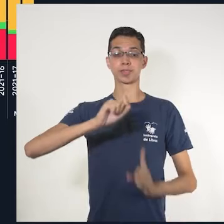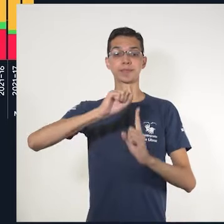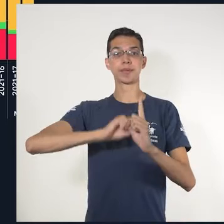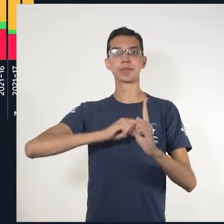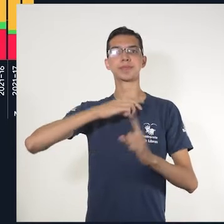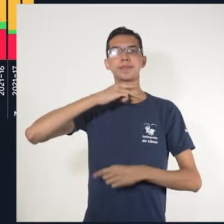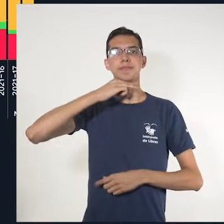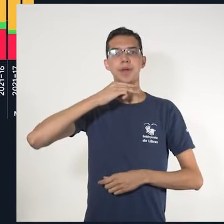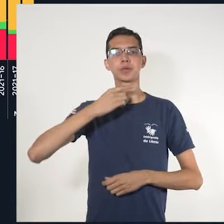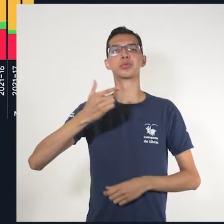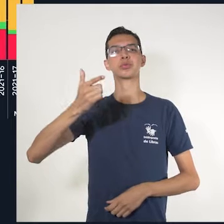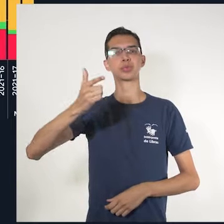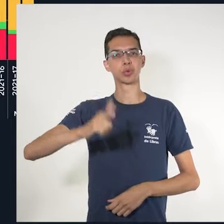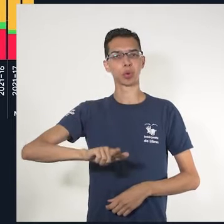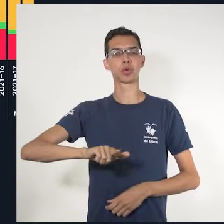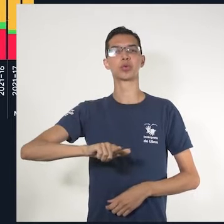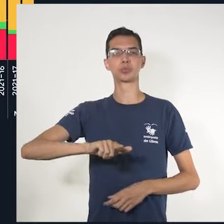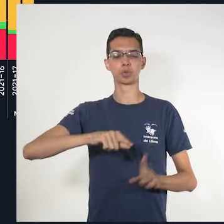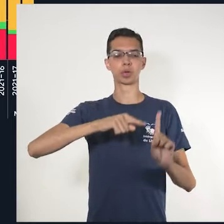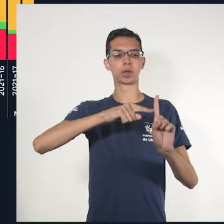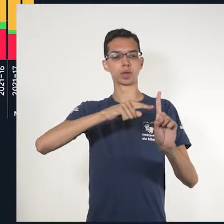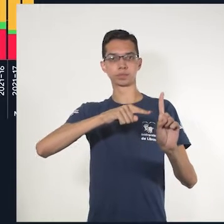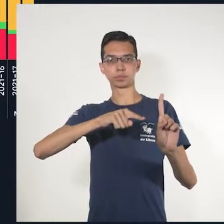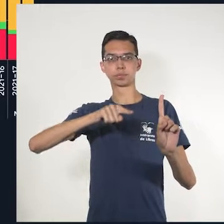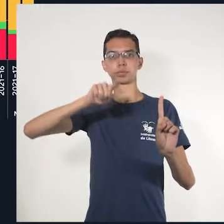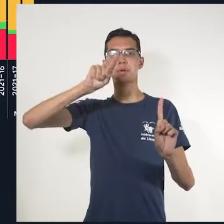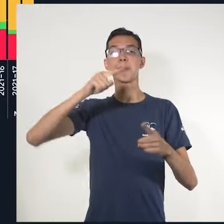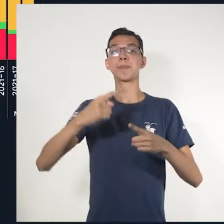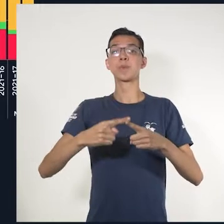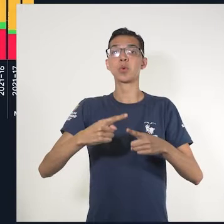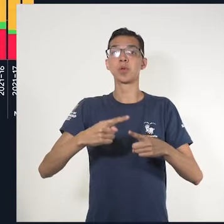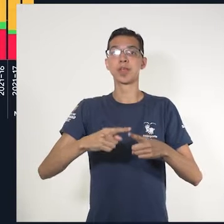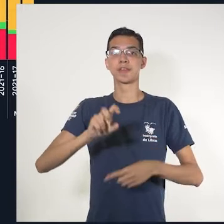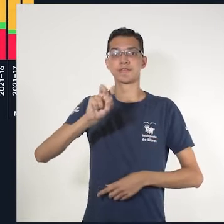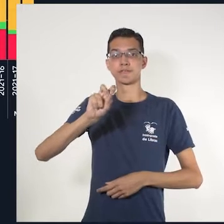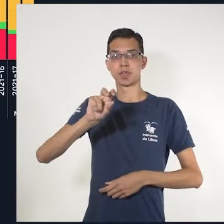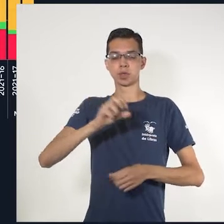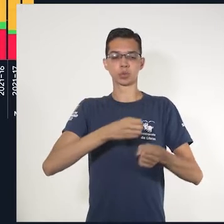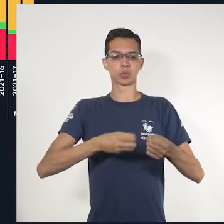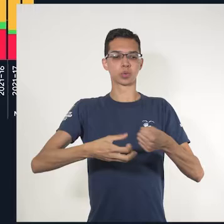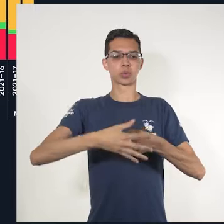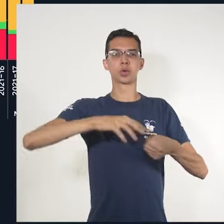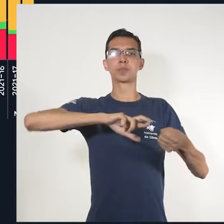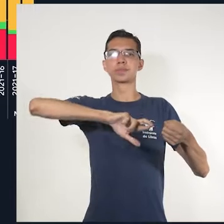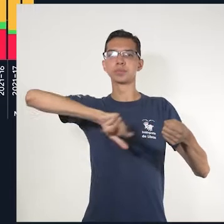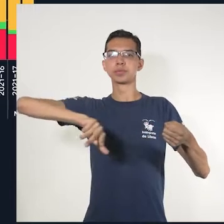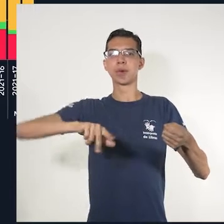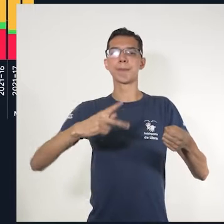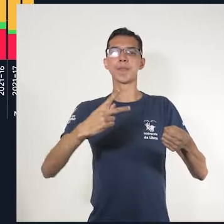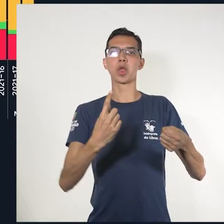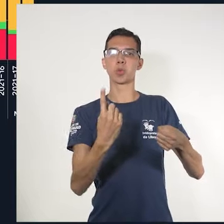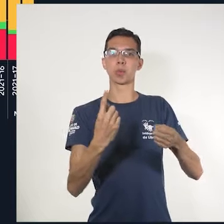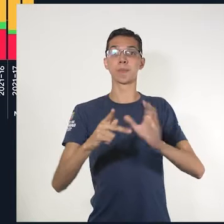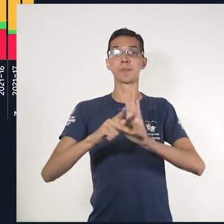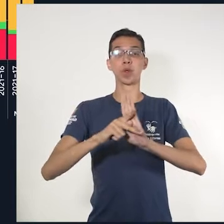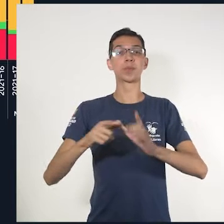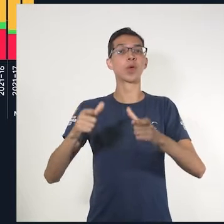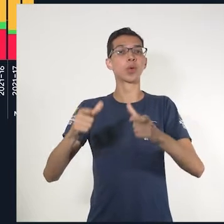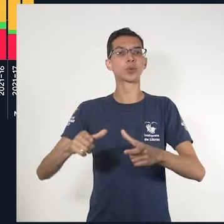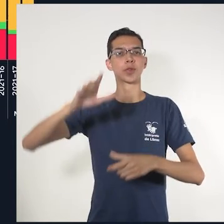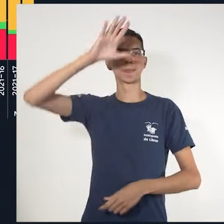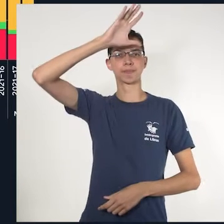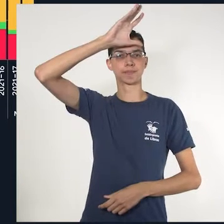conta da entrada da P1, da variante de Manaus. Observa-se também que agora